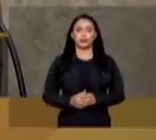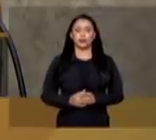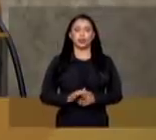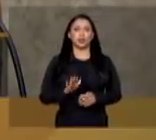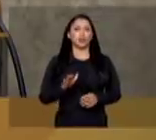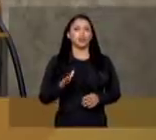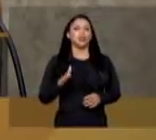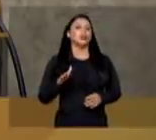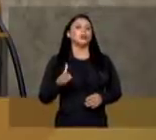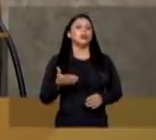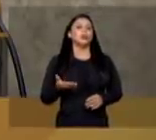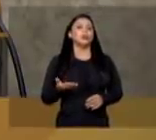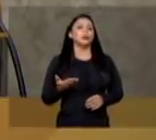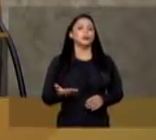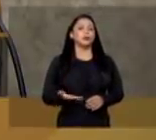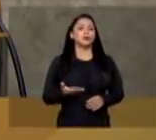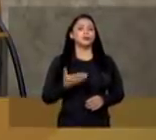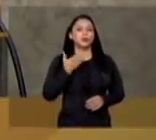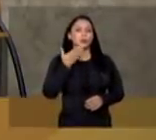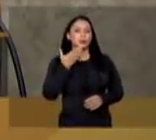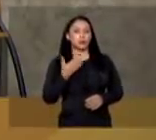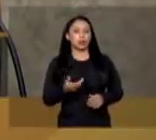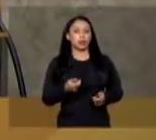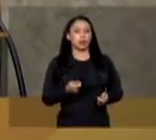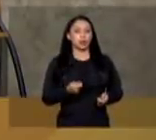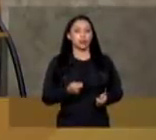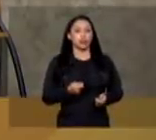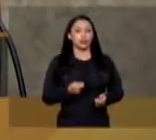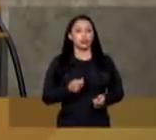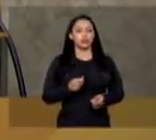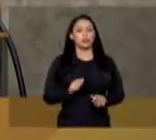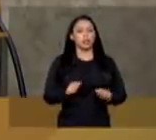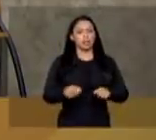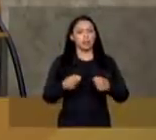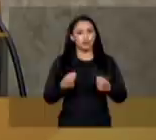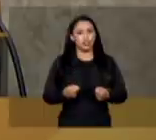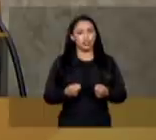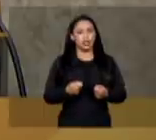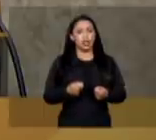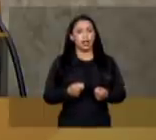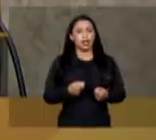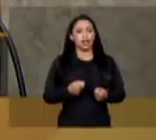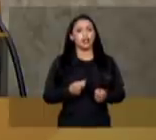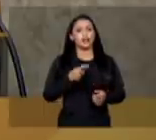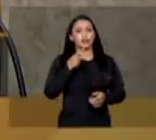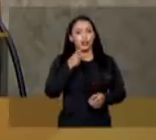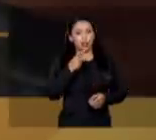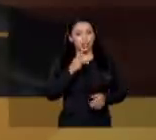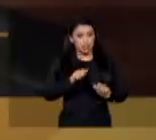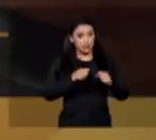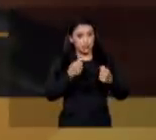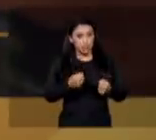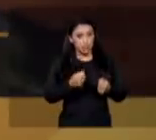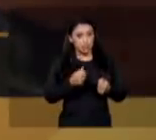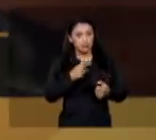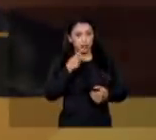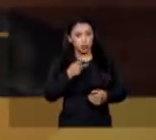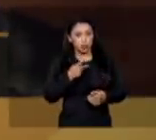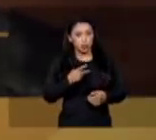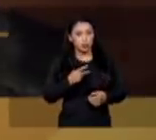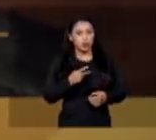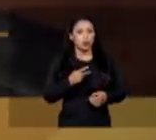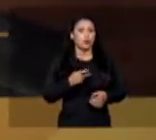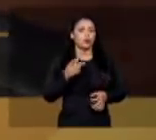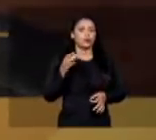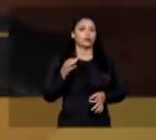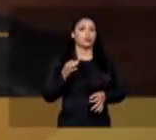quando isso foi arguído pela defesa, ela indicou algum juízo competente? Senhor presidente, eu até iria prestar